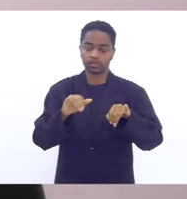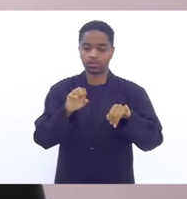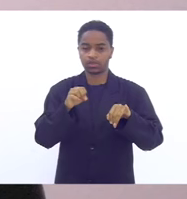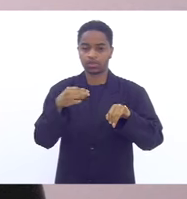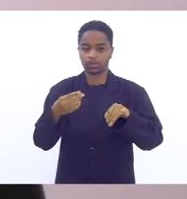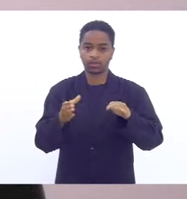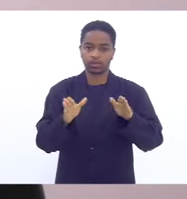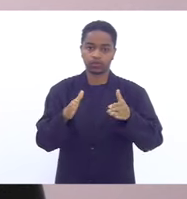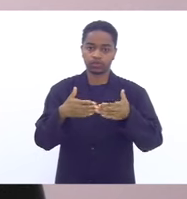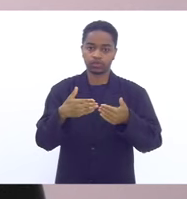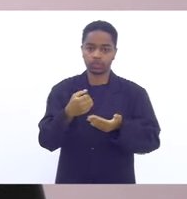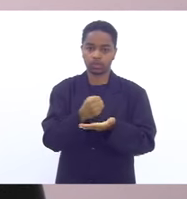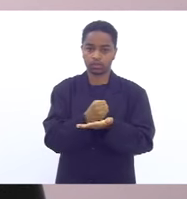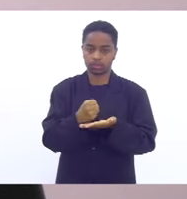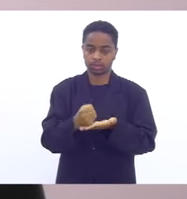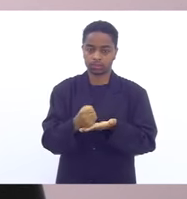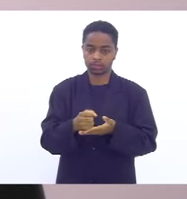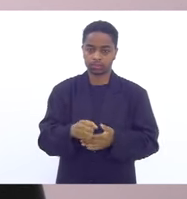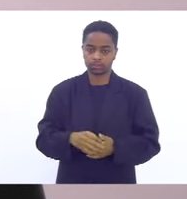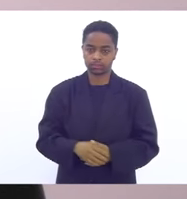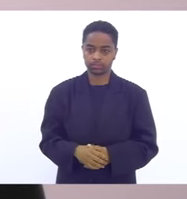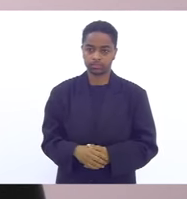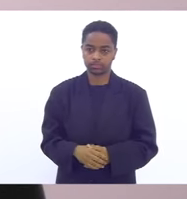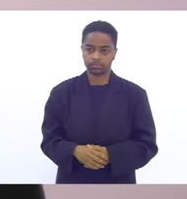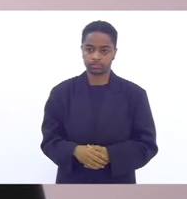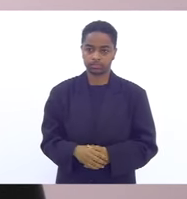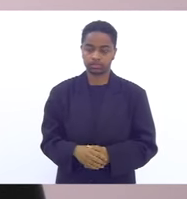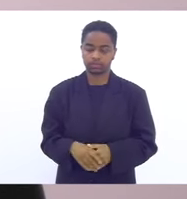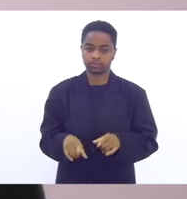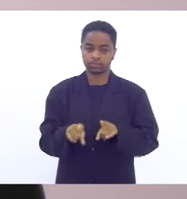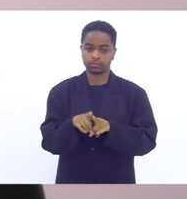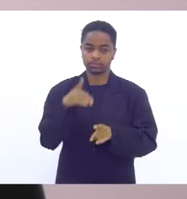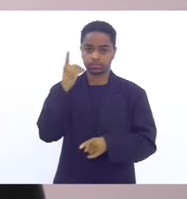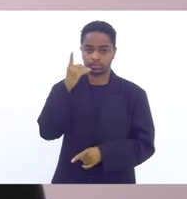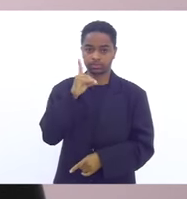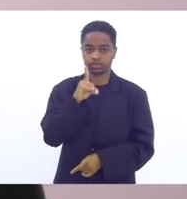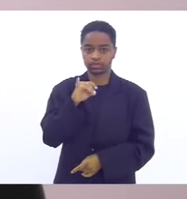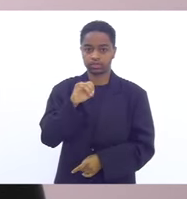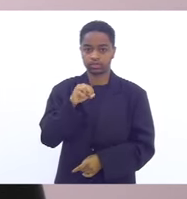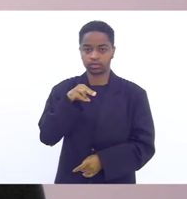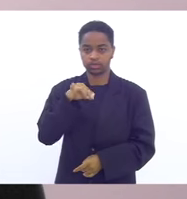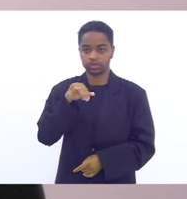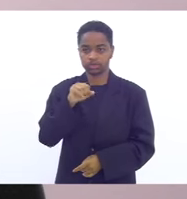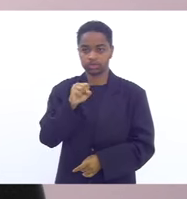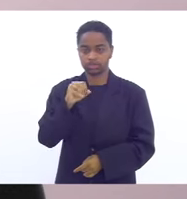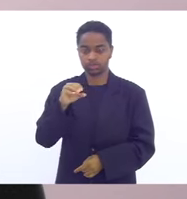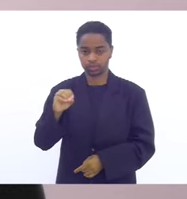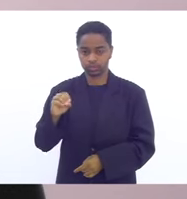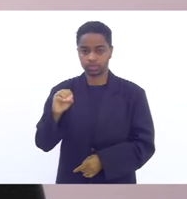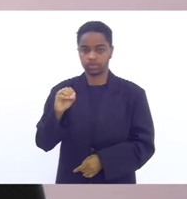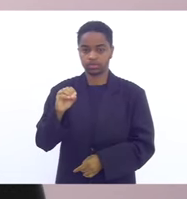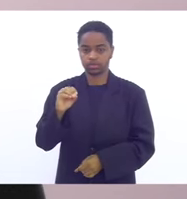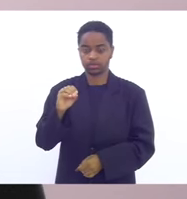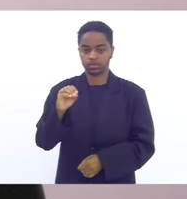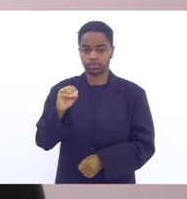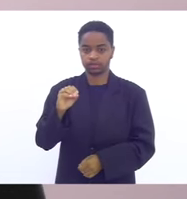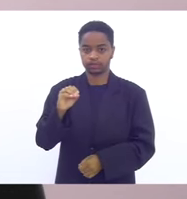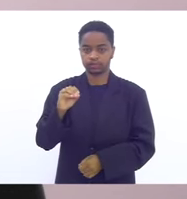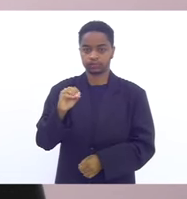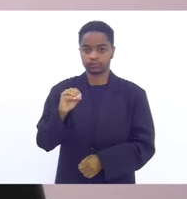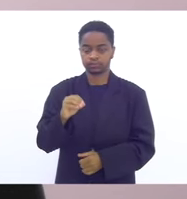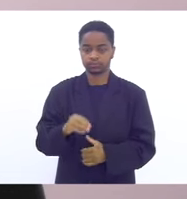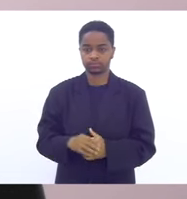encerramento unilateral do contrato. A indicação do deputado Dionísio Lins, no sentido